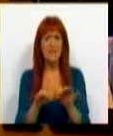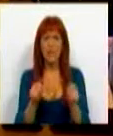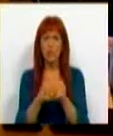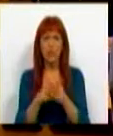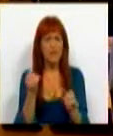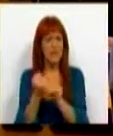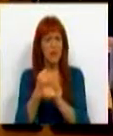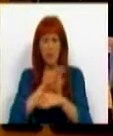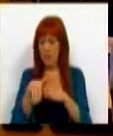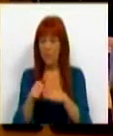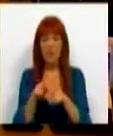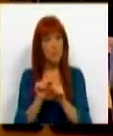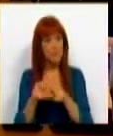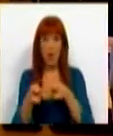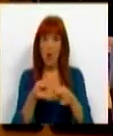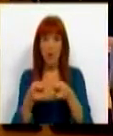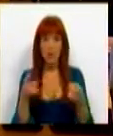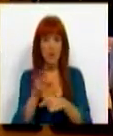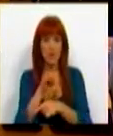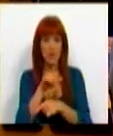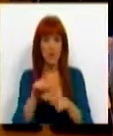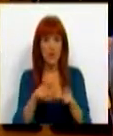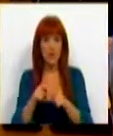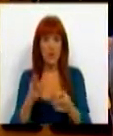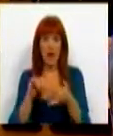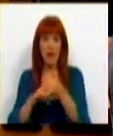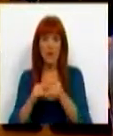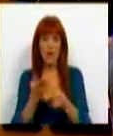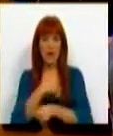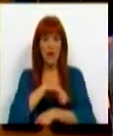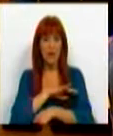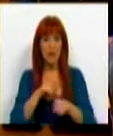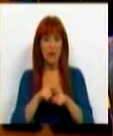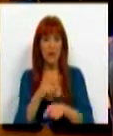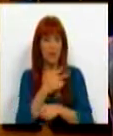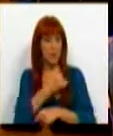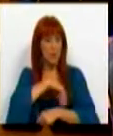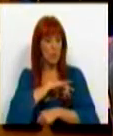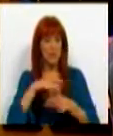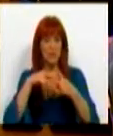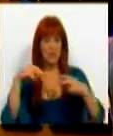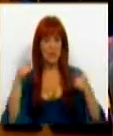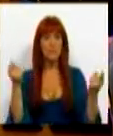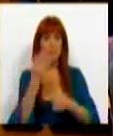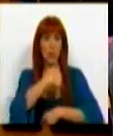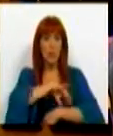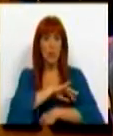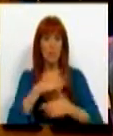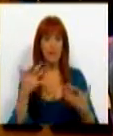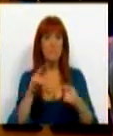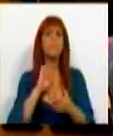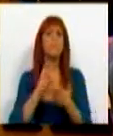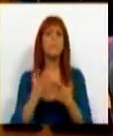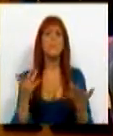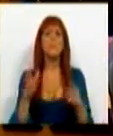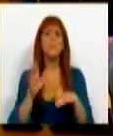todas as entidades que estão envolvidas na sua organização, a FADU, a Associação Académica de Coimbra, a Universidade de Coimbra e a Câmara Municipal de Coimbra. Por